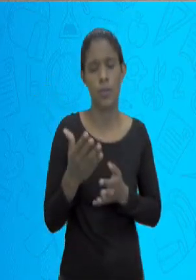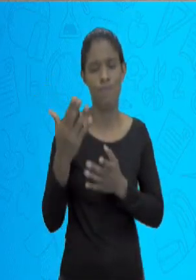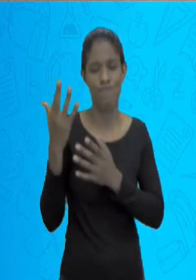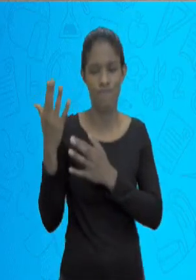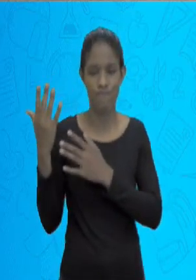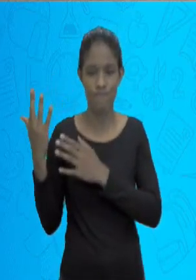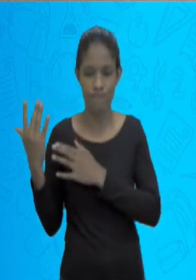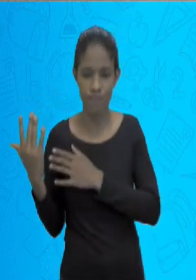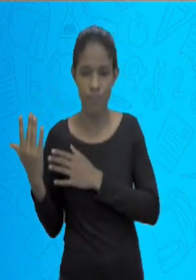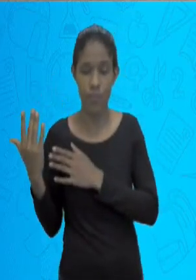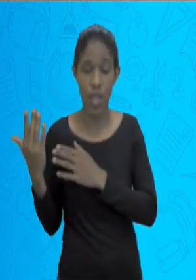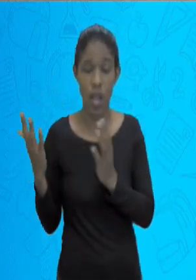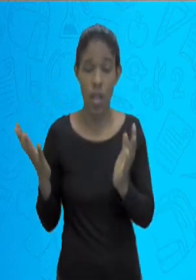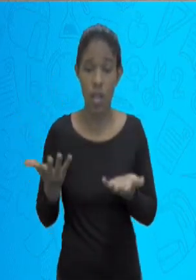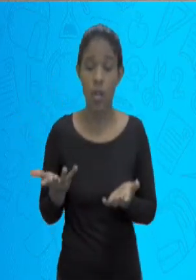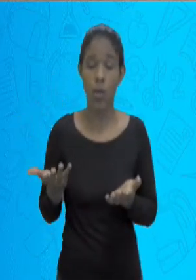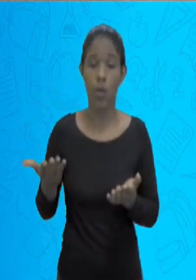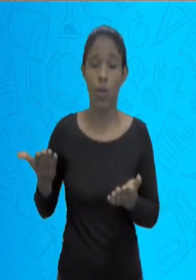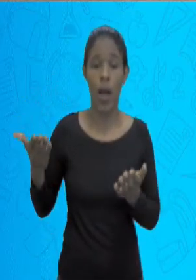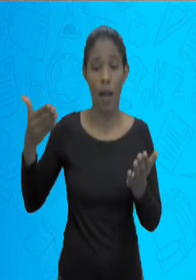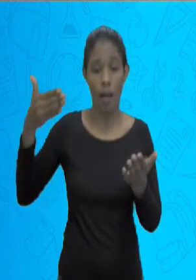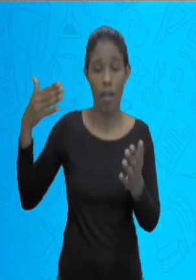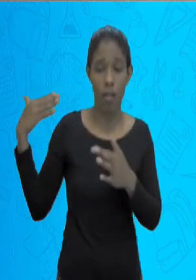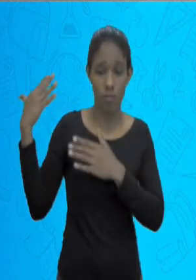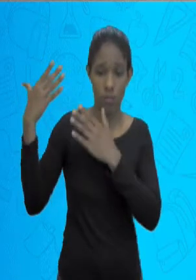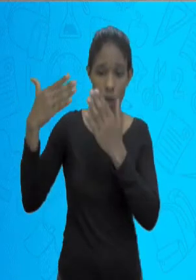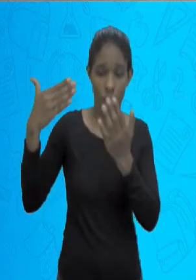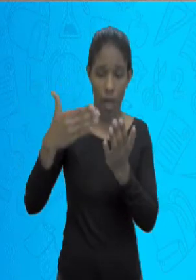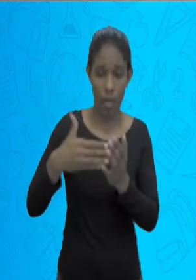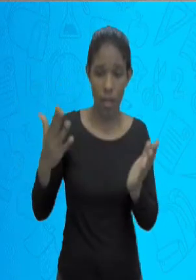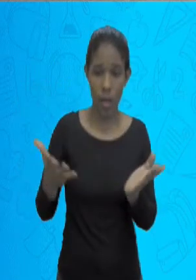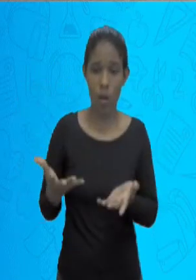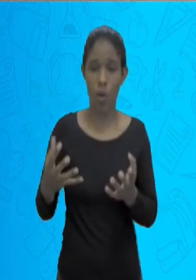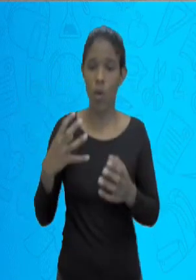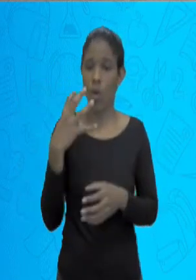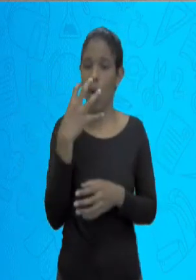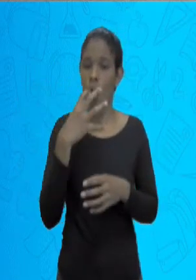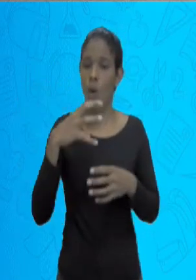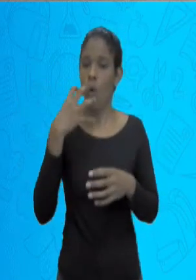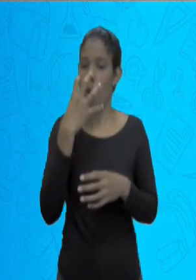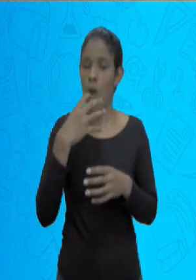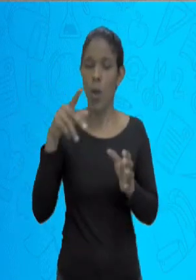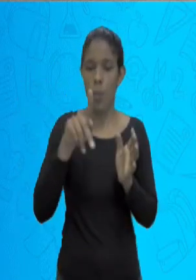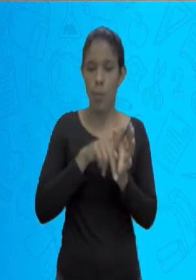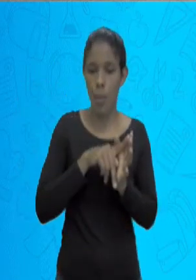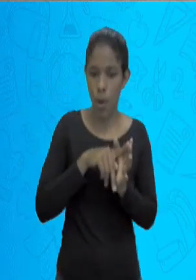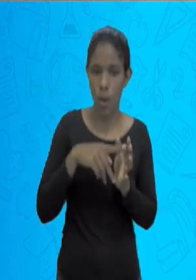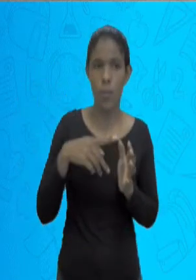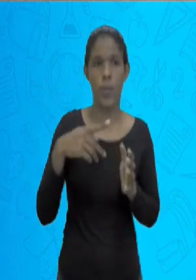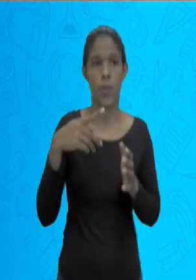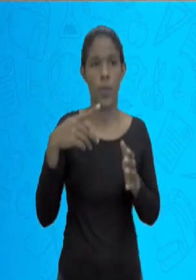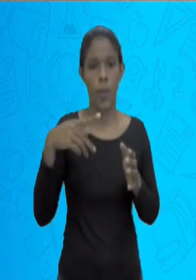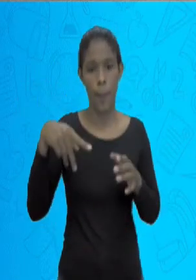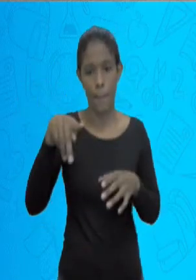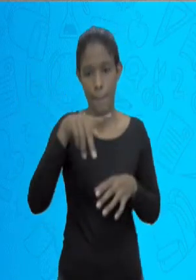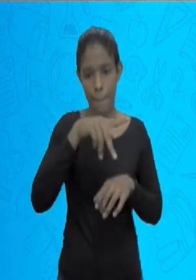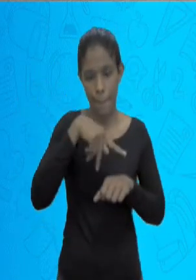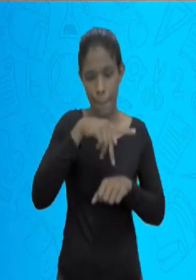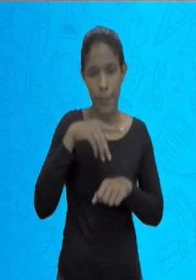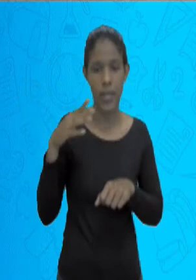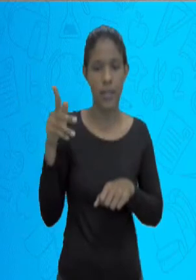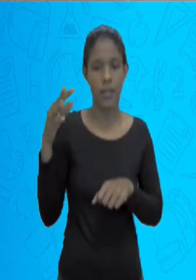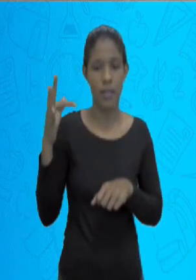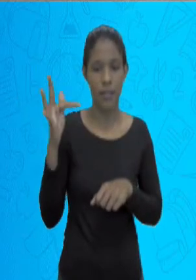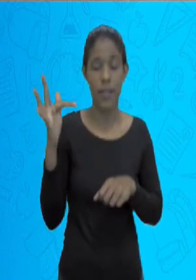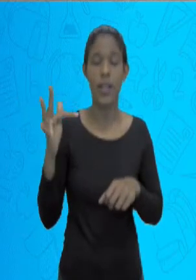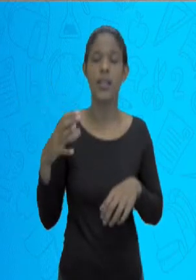a França ainda canta no seu hino oficial, seu hino nacional, a Marselhesa. O Império foi a última fase